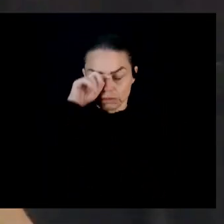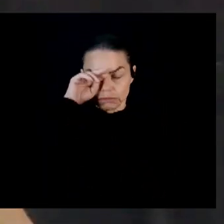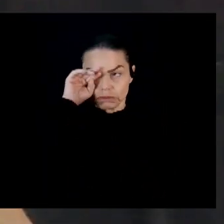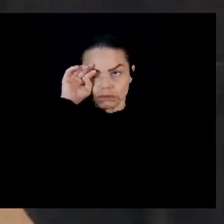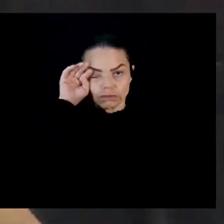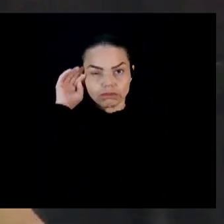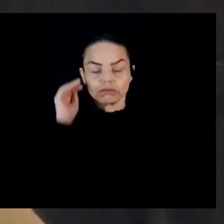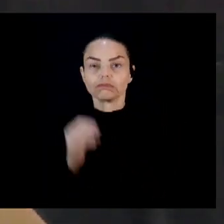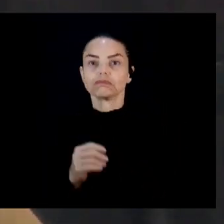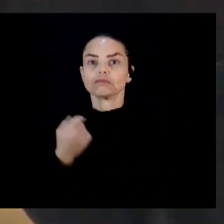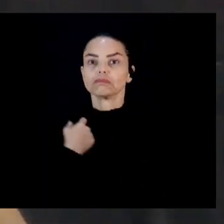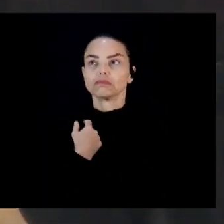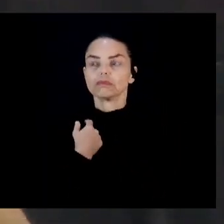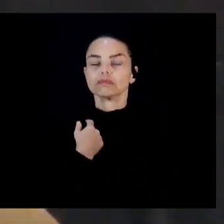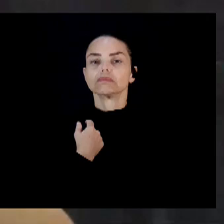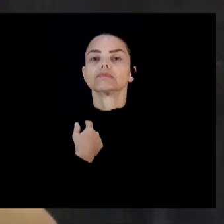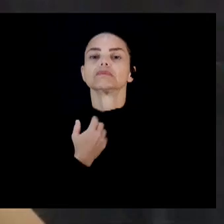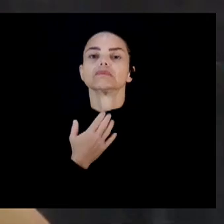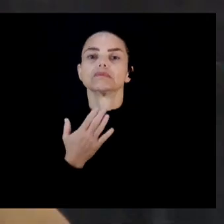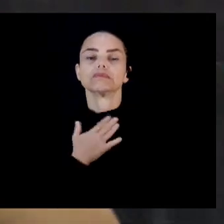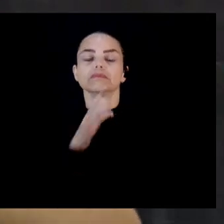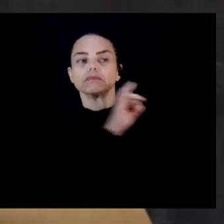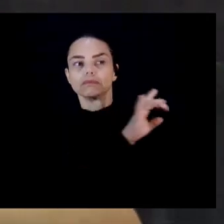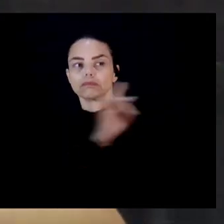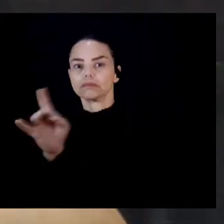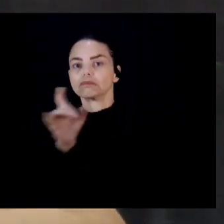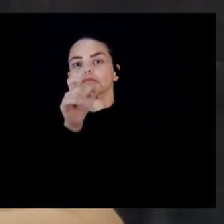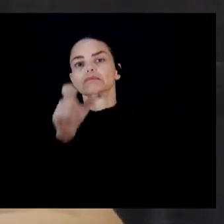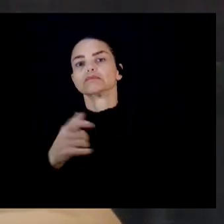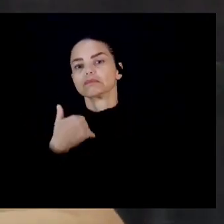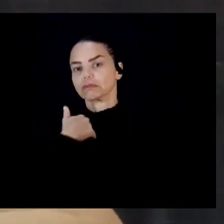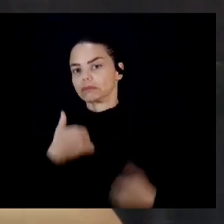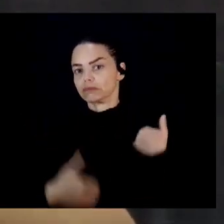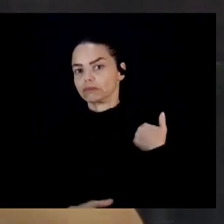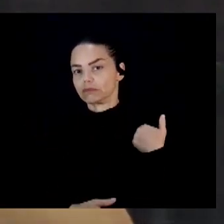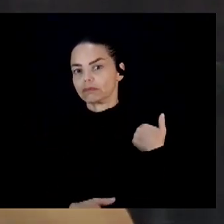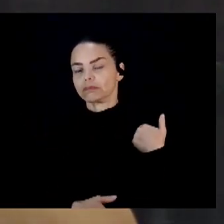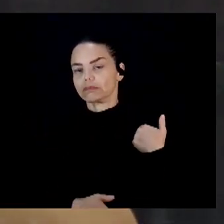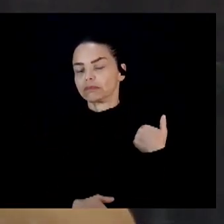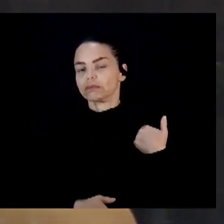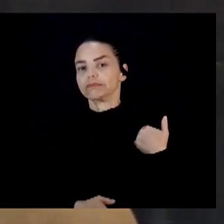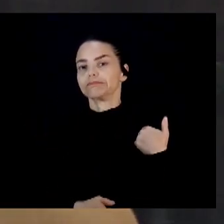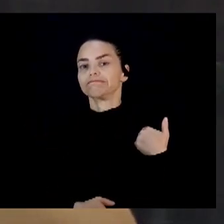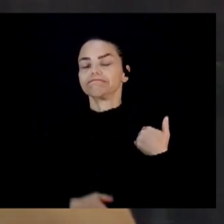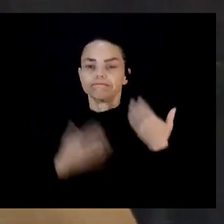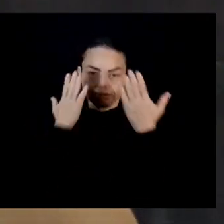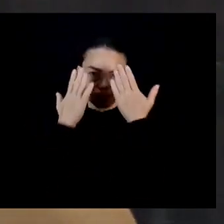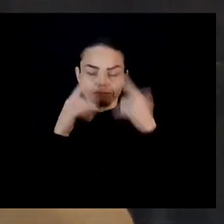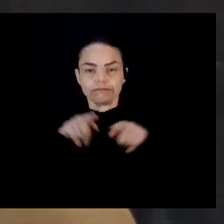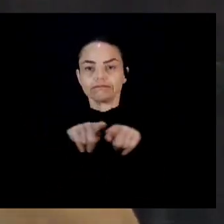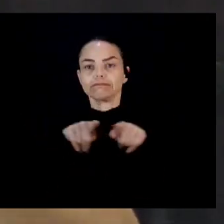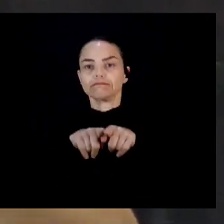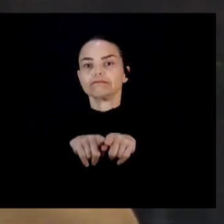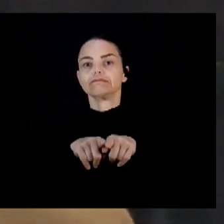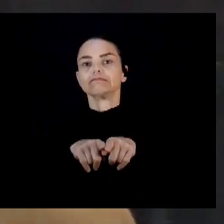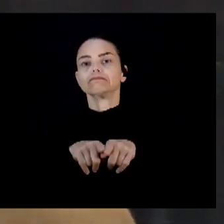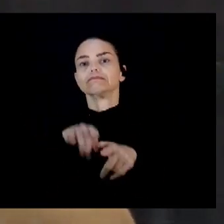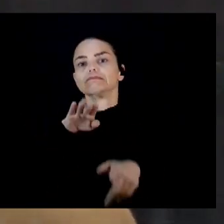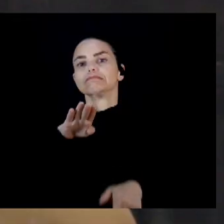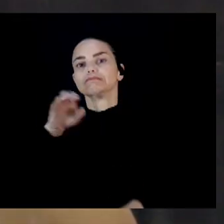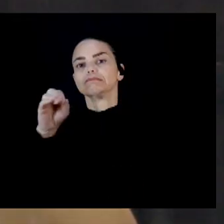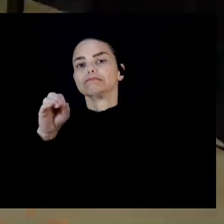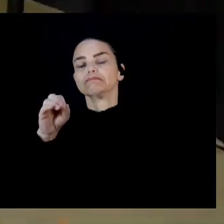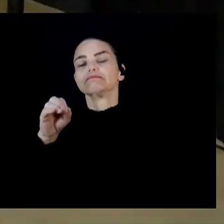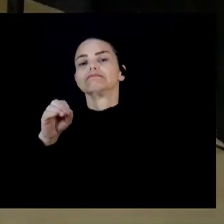assim, cada pessoa tem um corpo e a parte psicológica também, porque nós somos seres biopsicossociais.